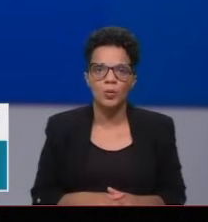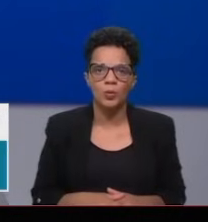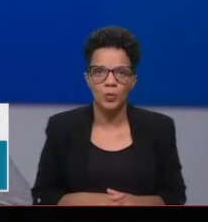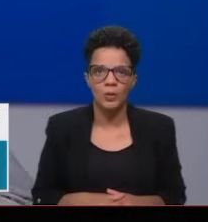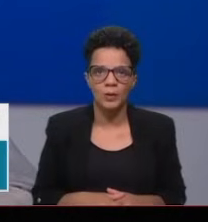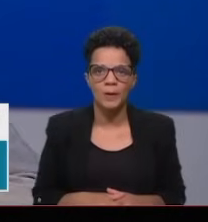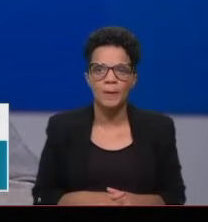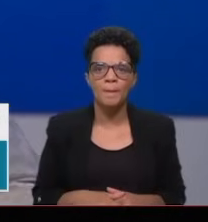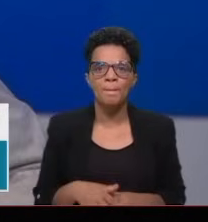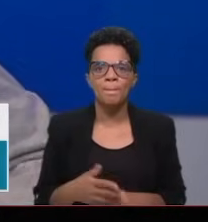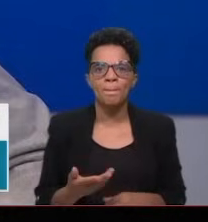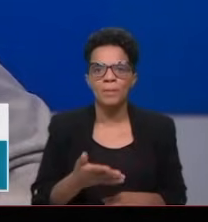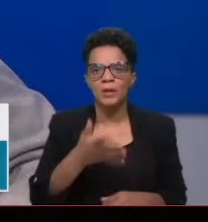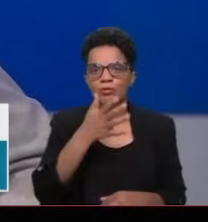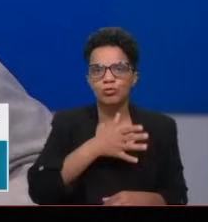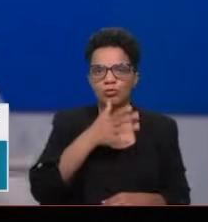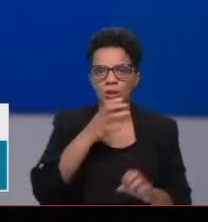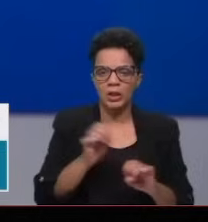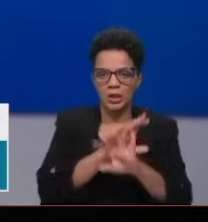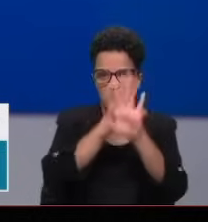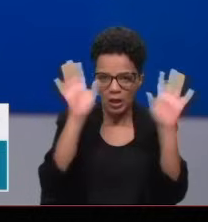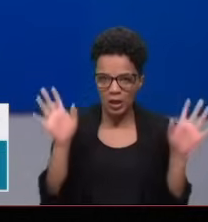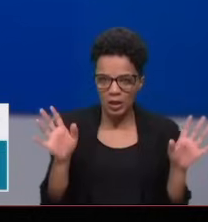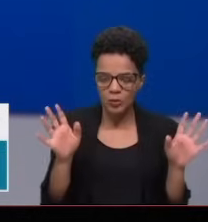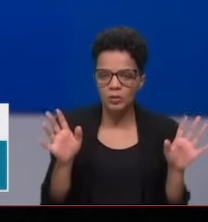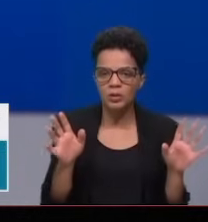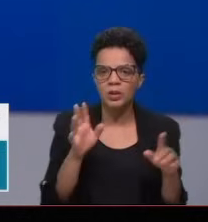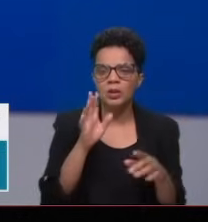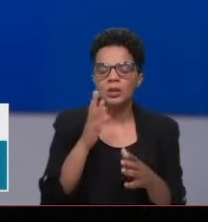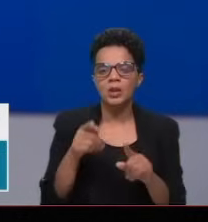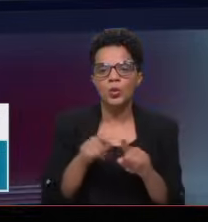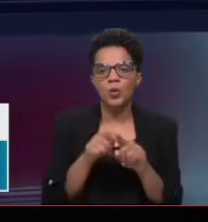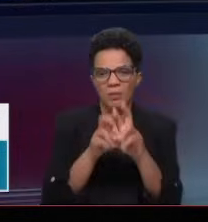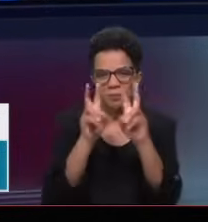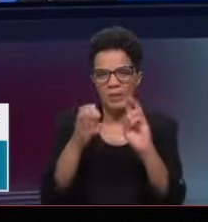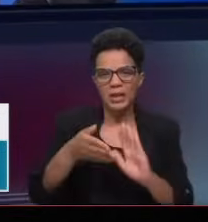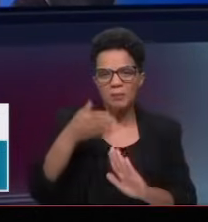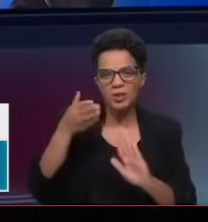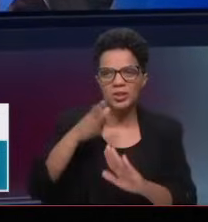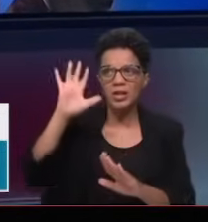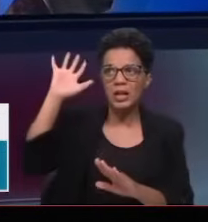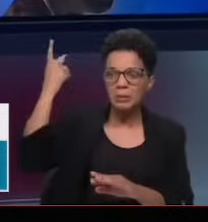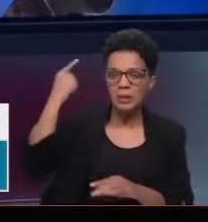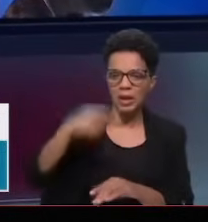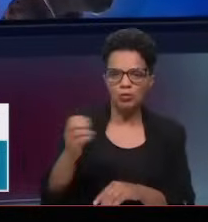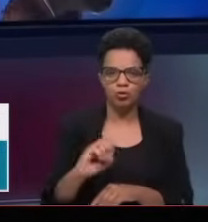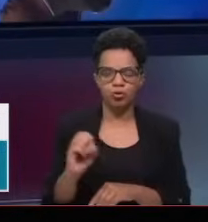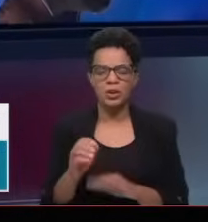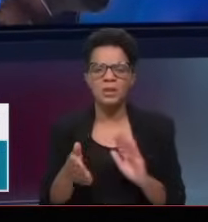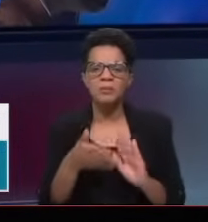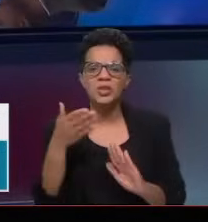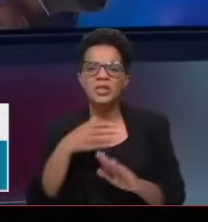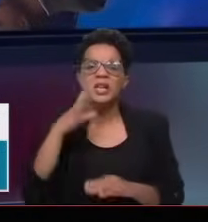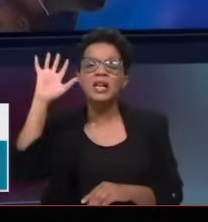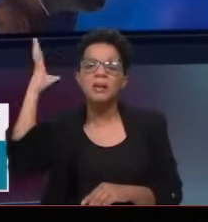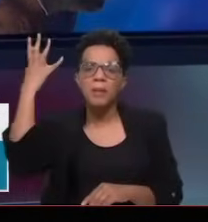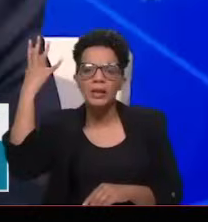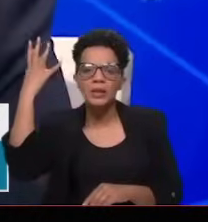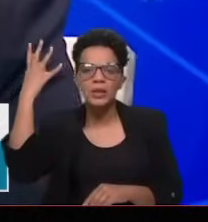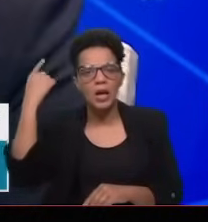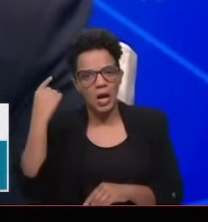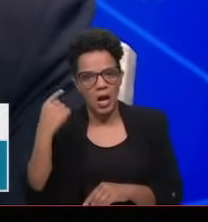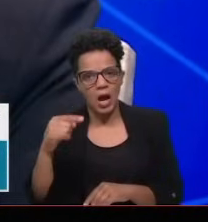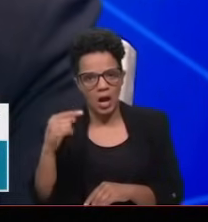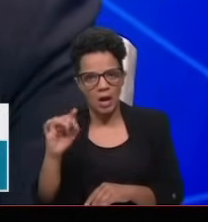T corre se me esclarece já se para si existe ou não emergência climática ui emergência climática e existe não